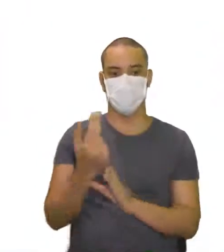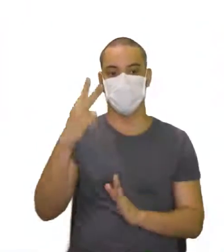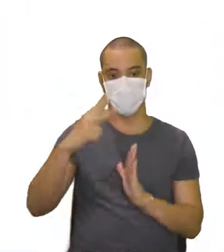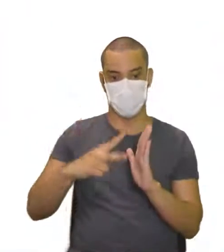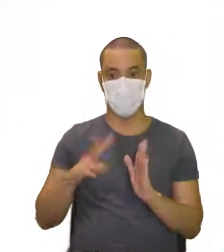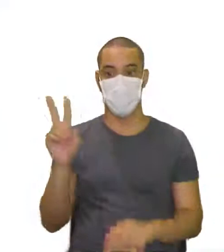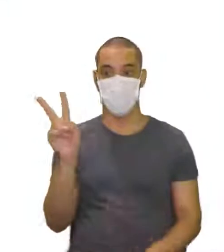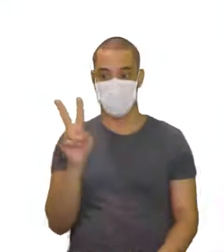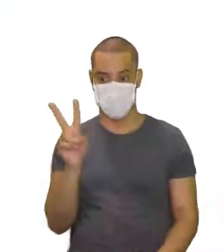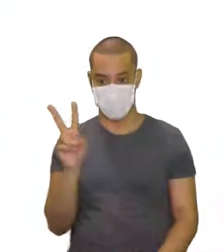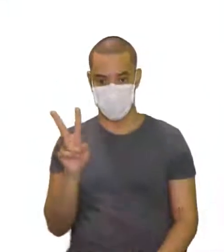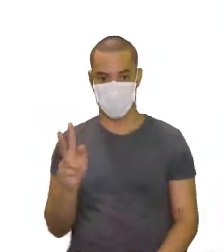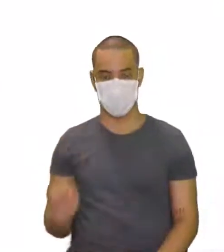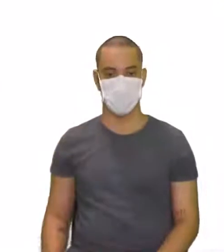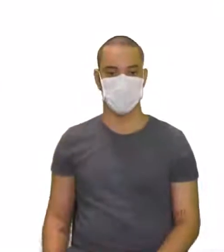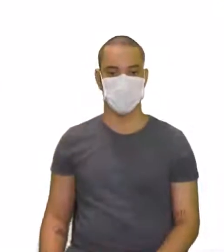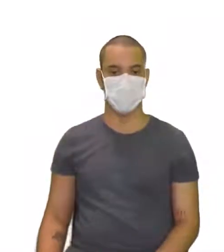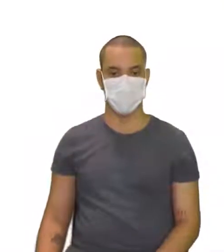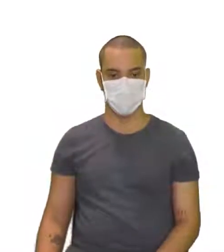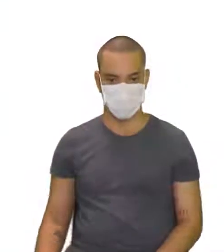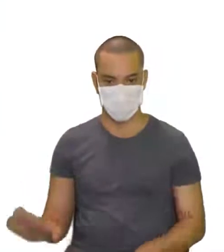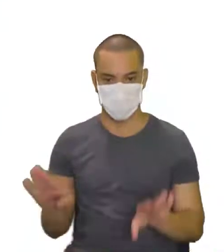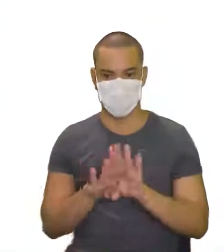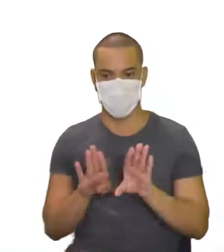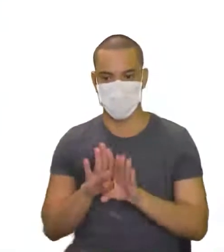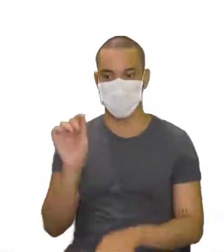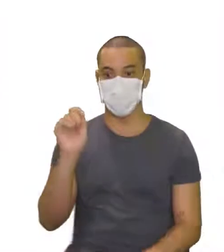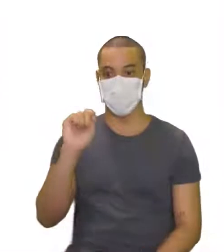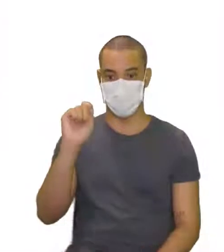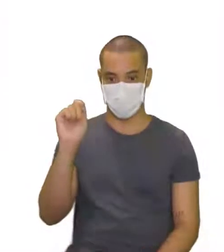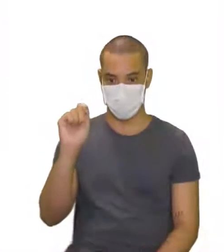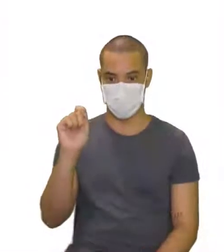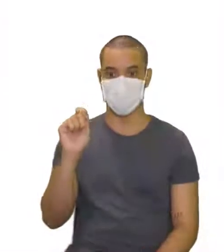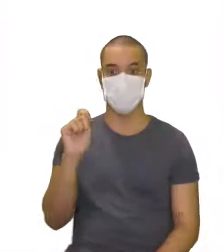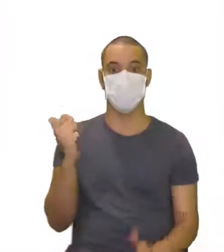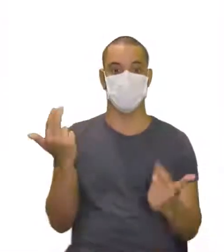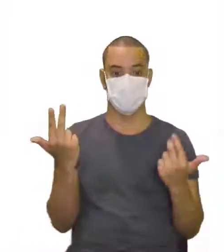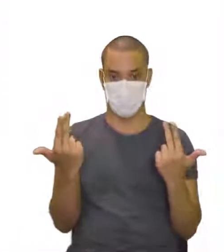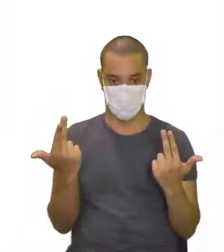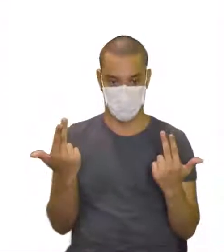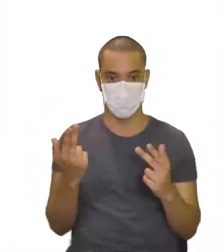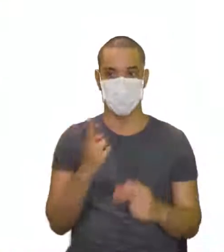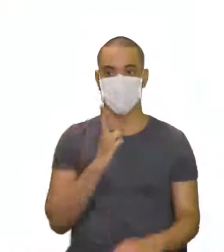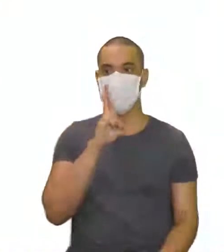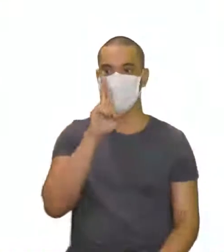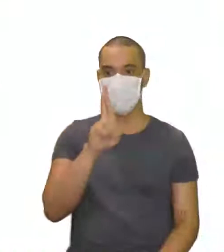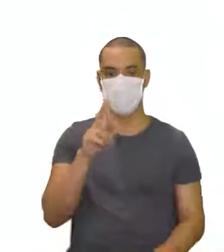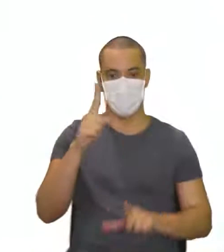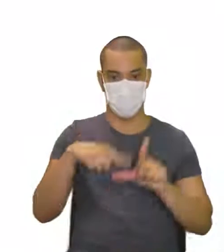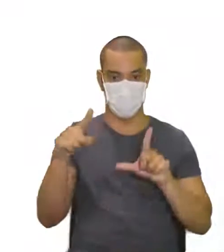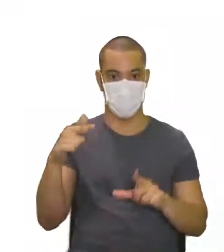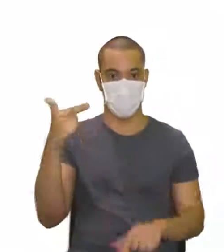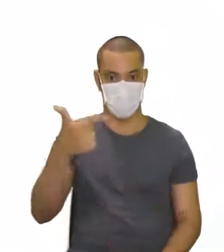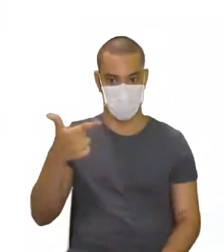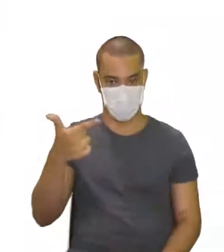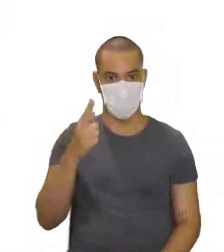no voltímetro V e no amperímetro A, ambos ideais, resultando no gráfico da figura 2. Então, vamos observar